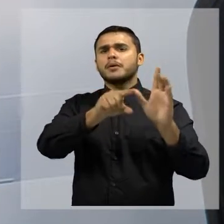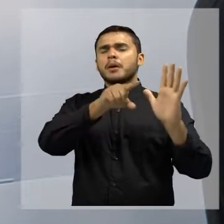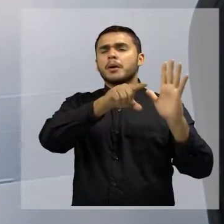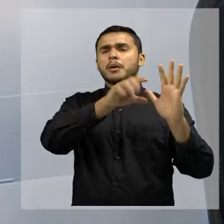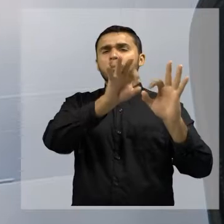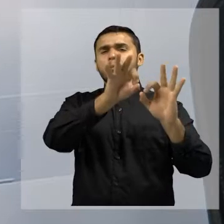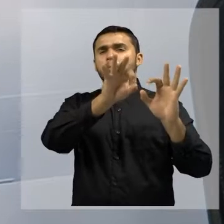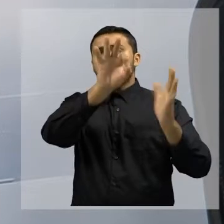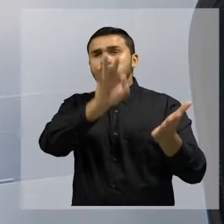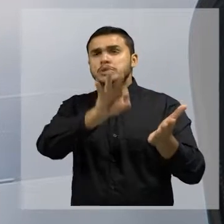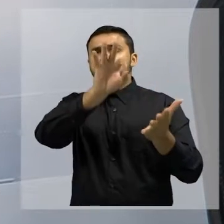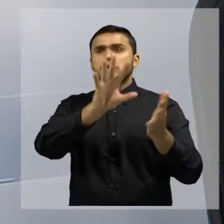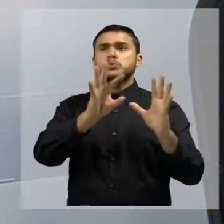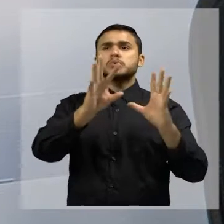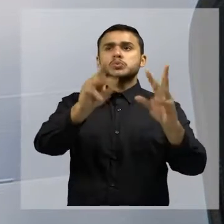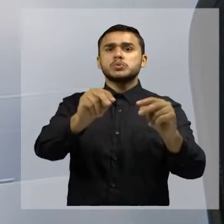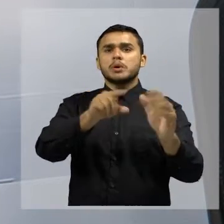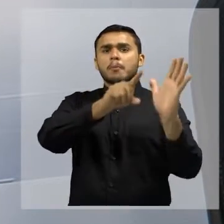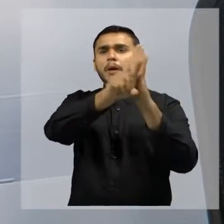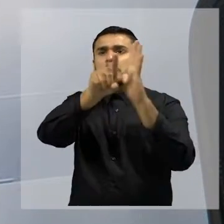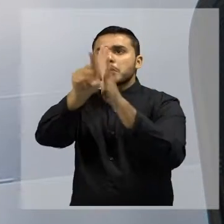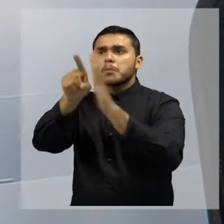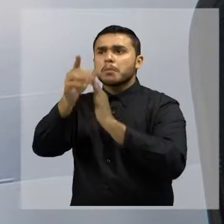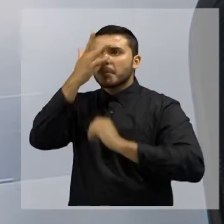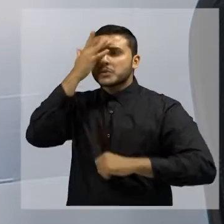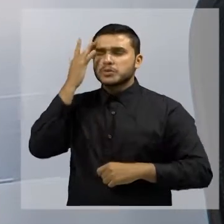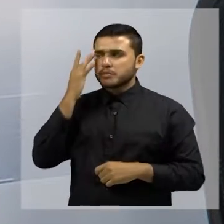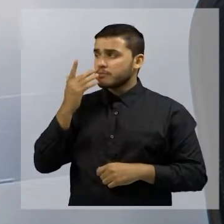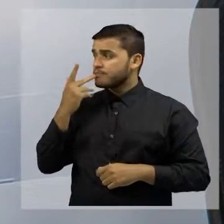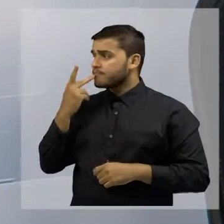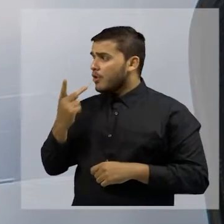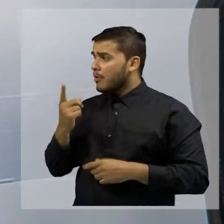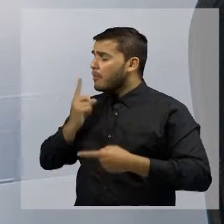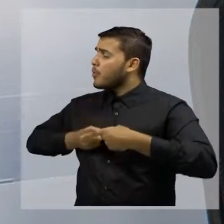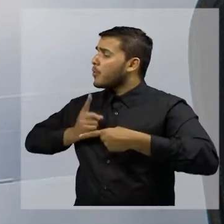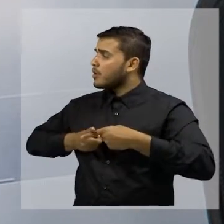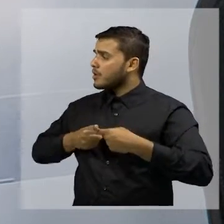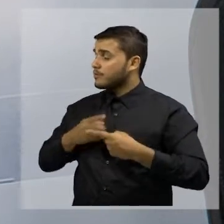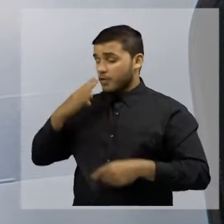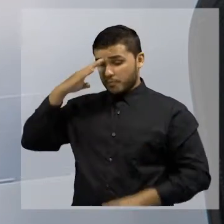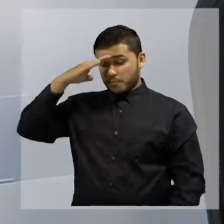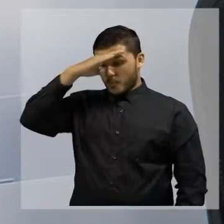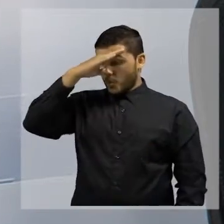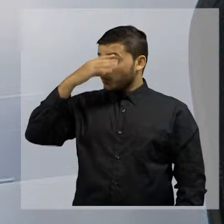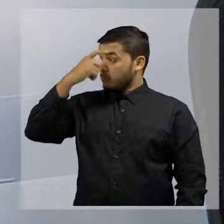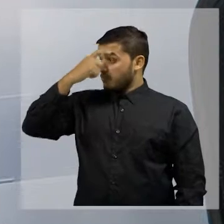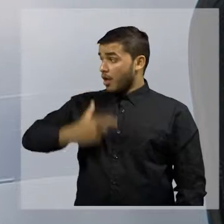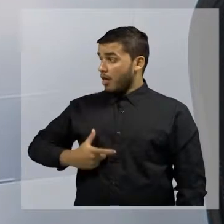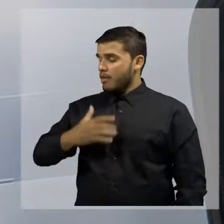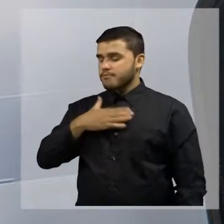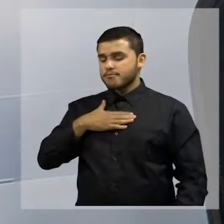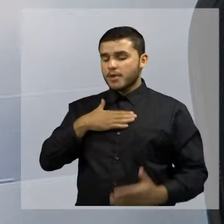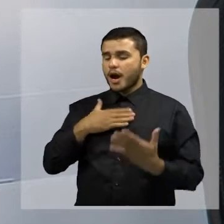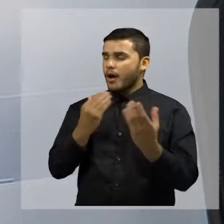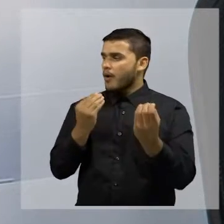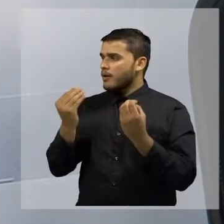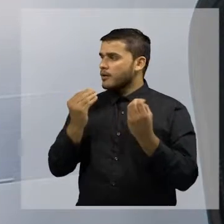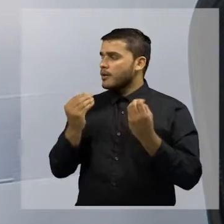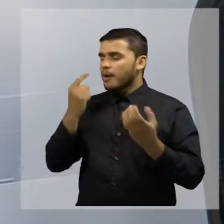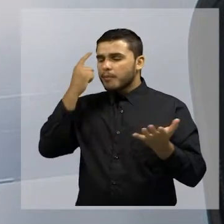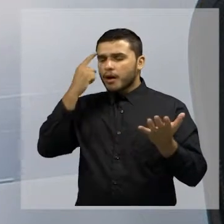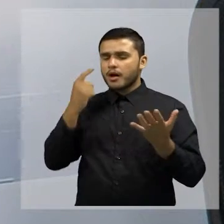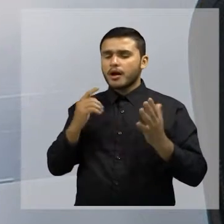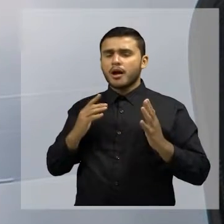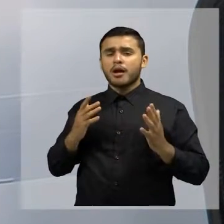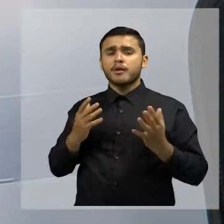não vêm, volto a afirmar, não vêm da maneira administrativa, mas na maneira caseira e